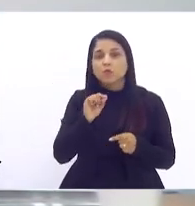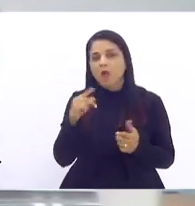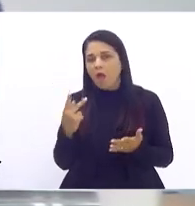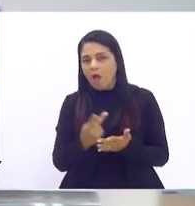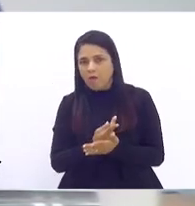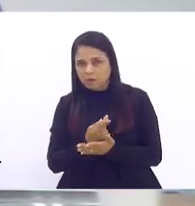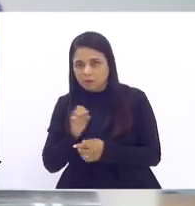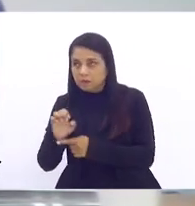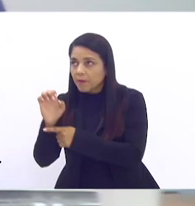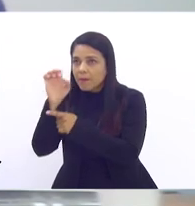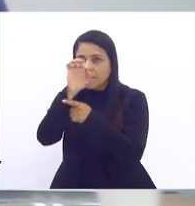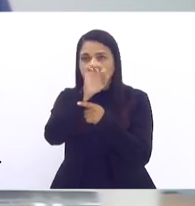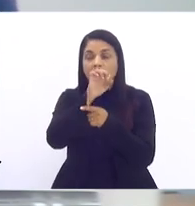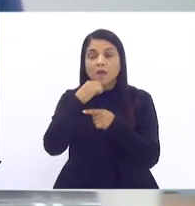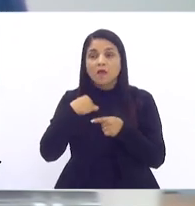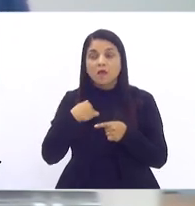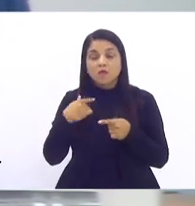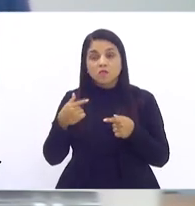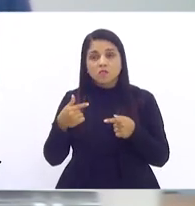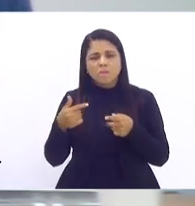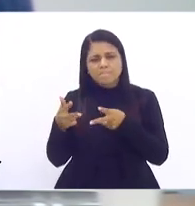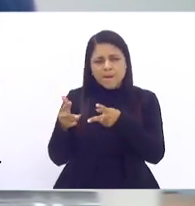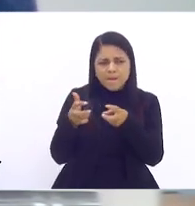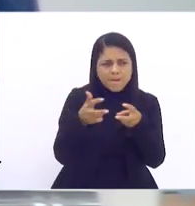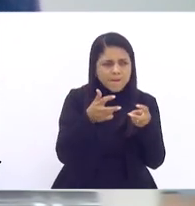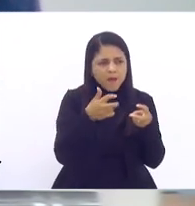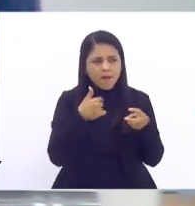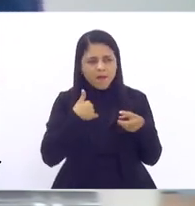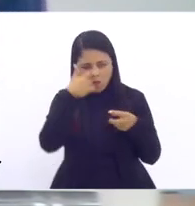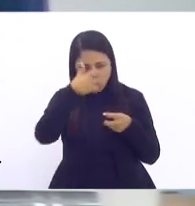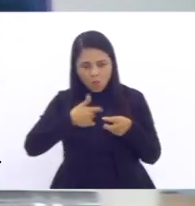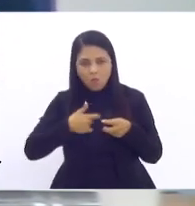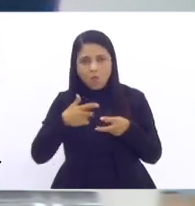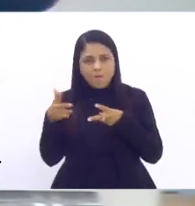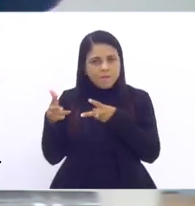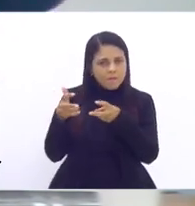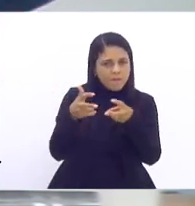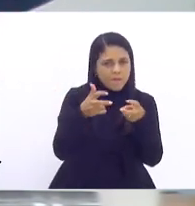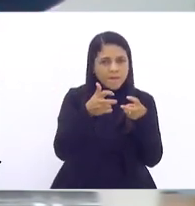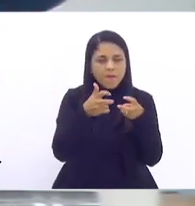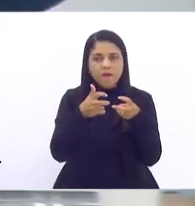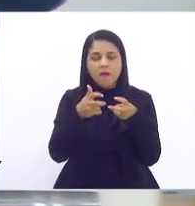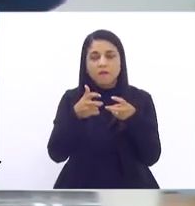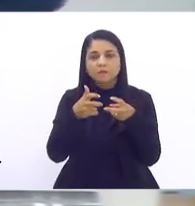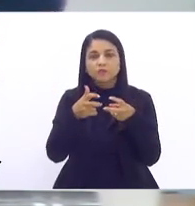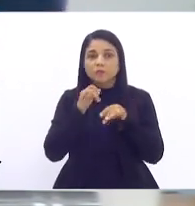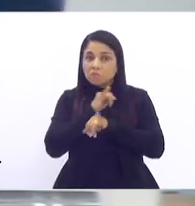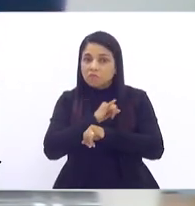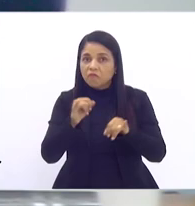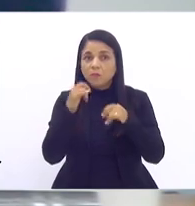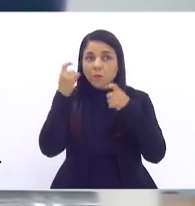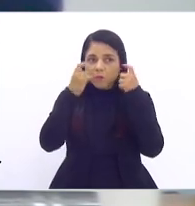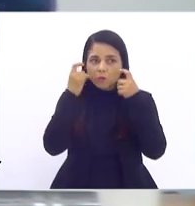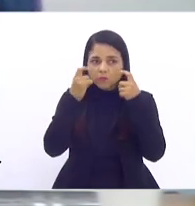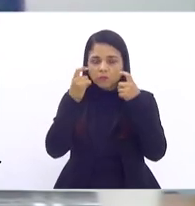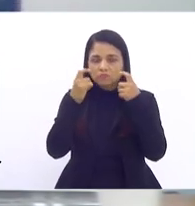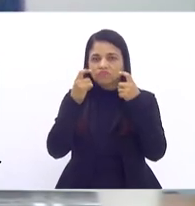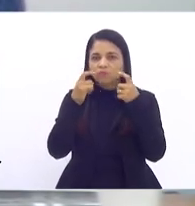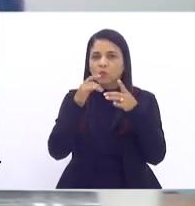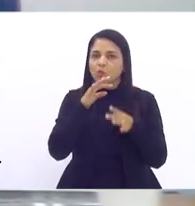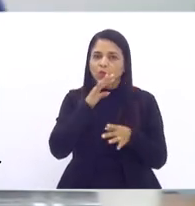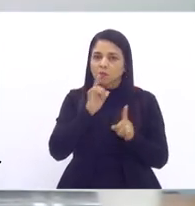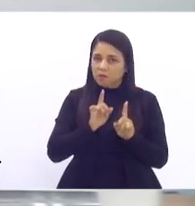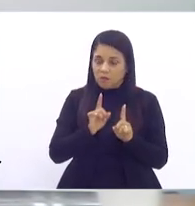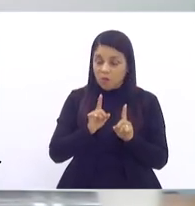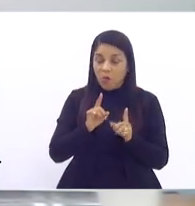eu quando fico na percepção assim de que a gente pode estar trazendo muita preocupação de uma coisa pessimista mas essa